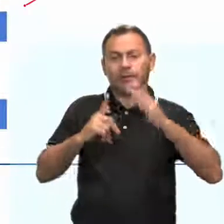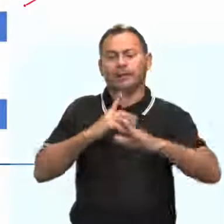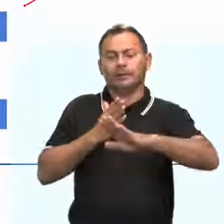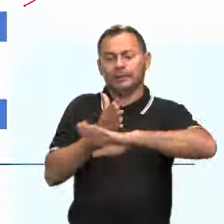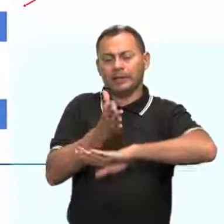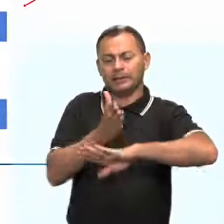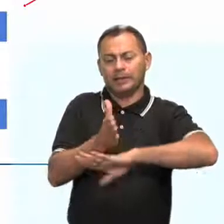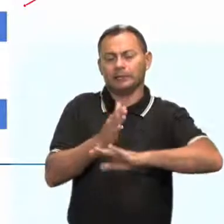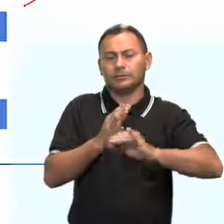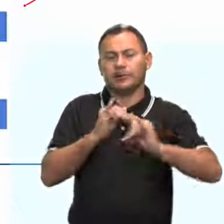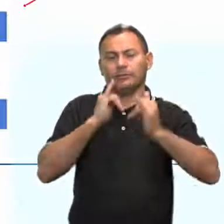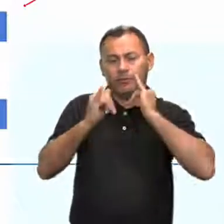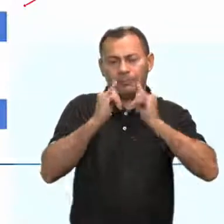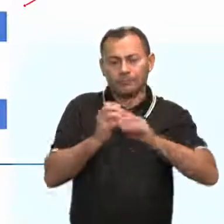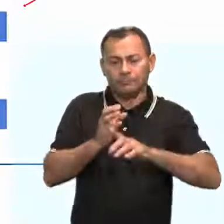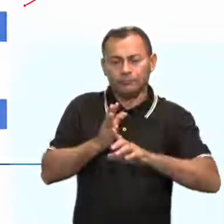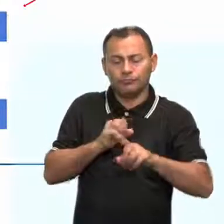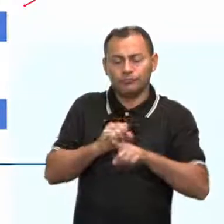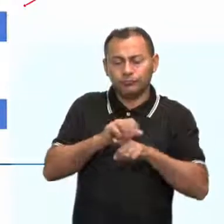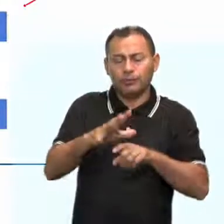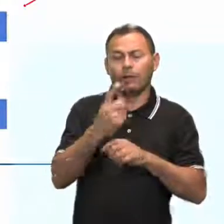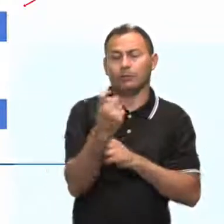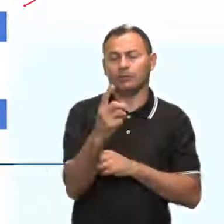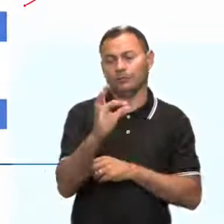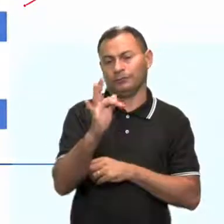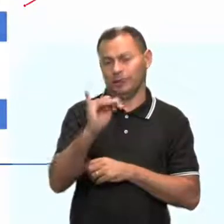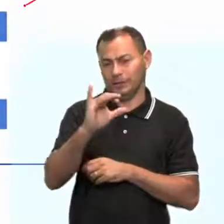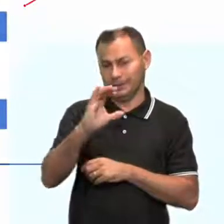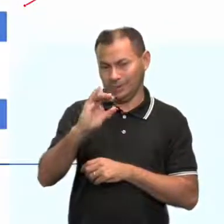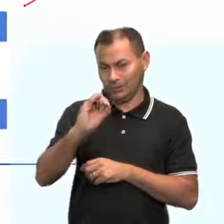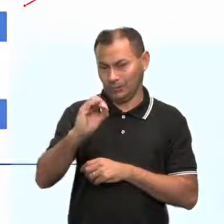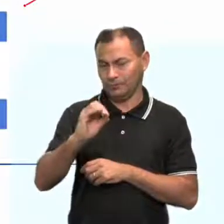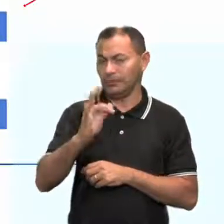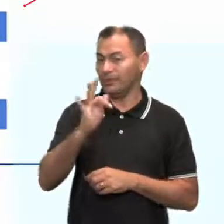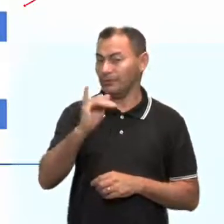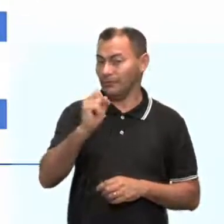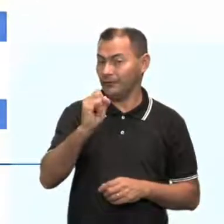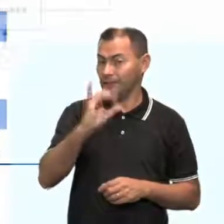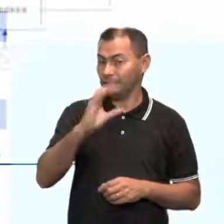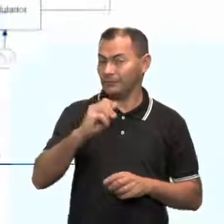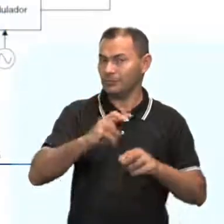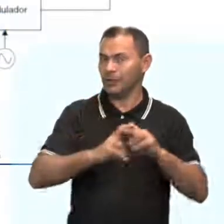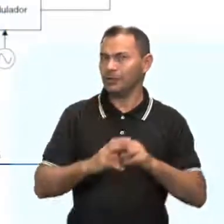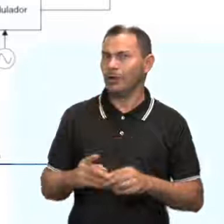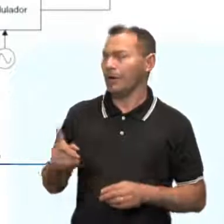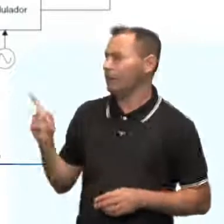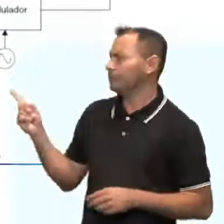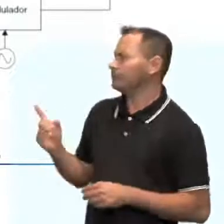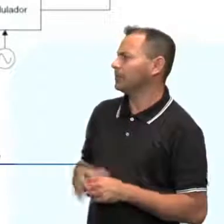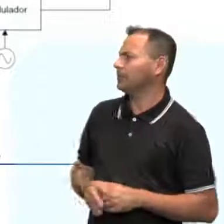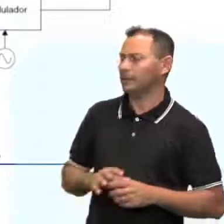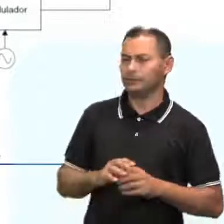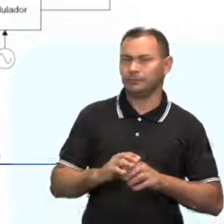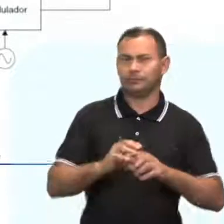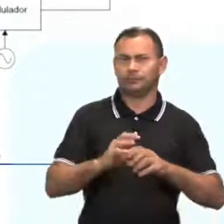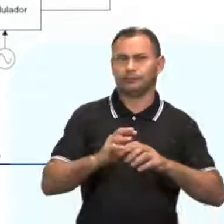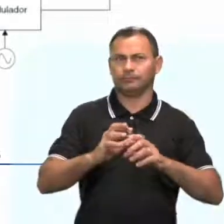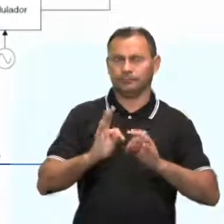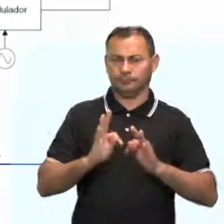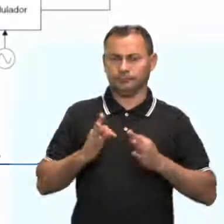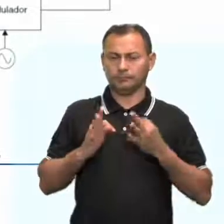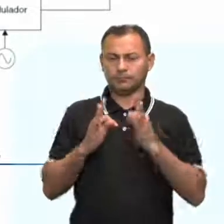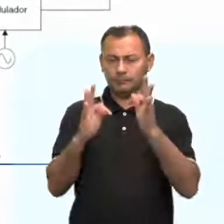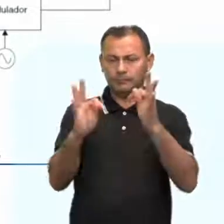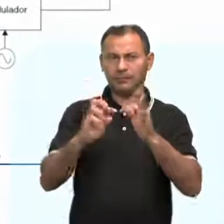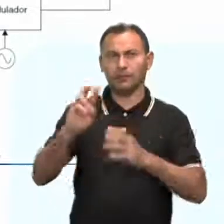acesso à informação através de um meio físico só. E é por isso que a gente tem que estudar. Uma das tecnologias utilizadas para